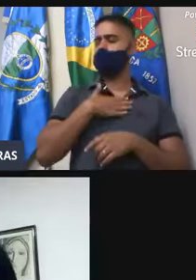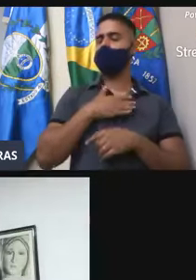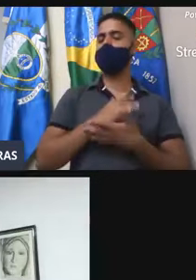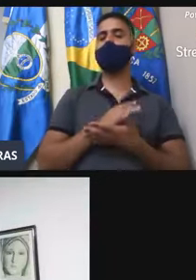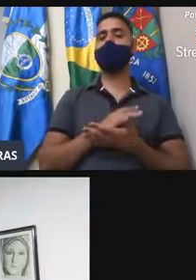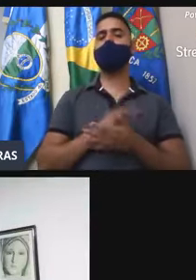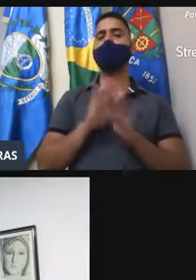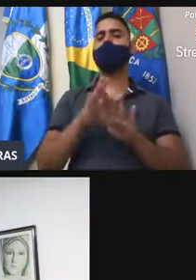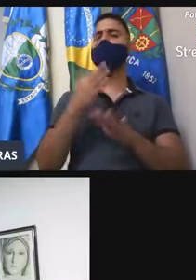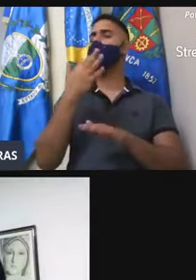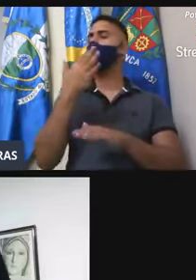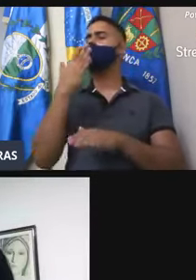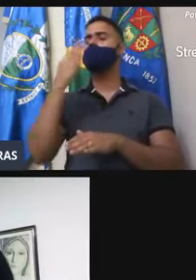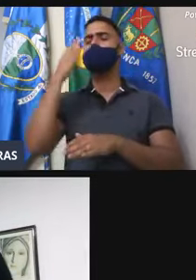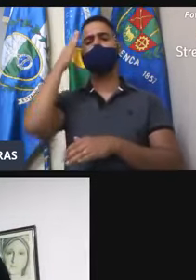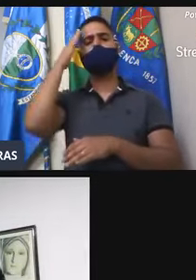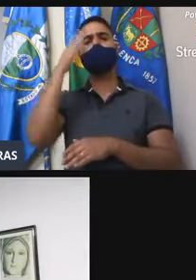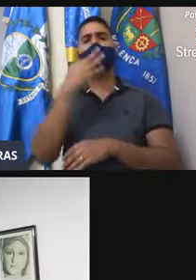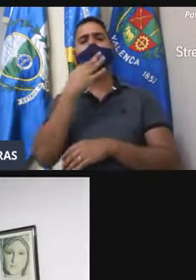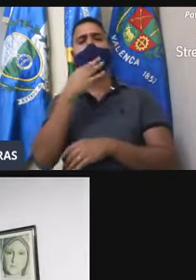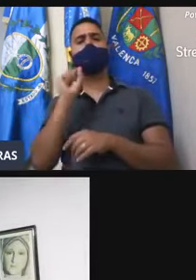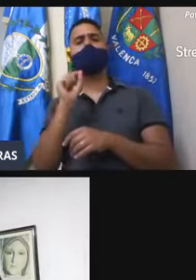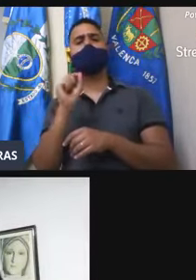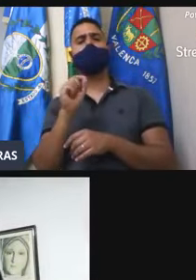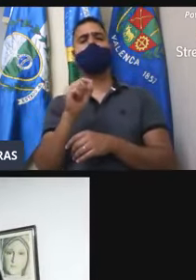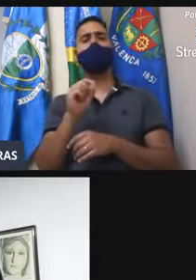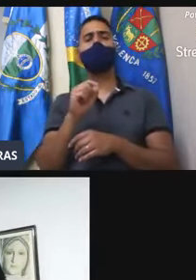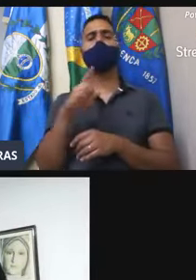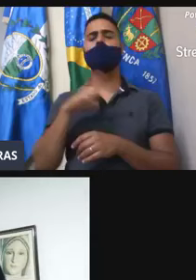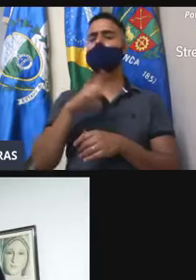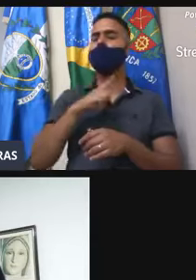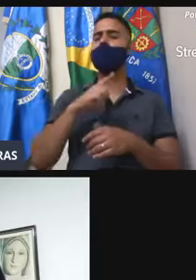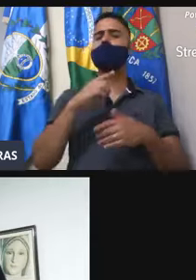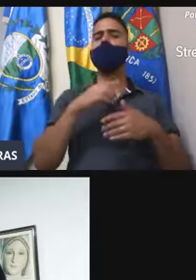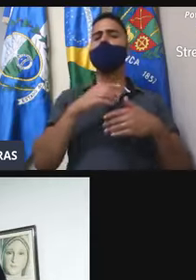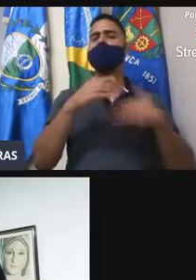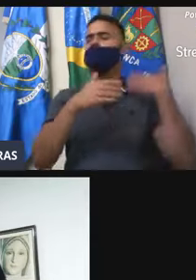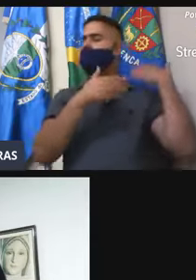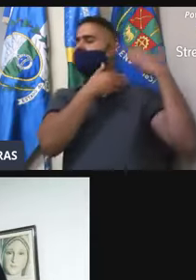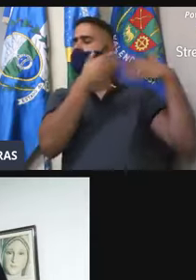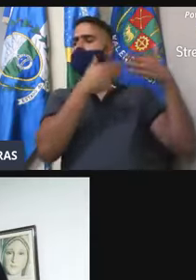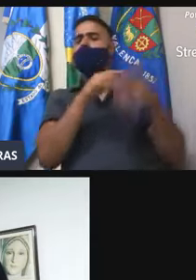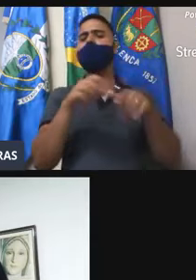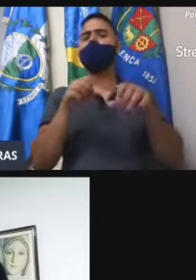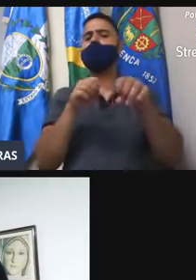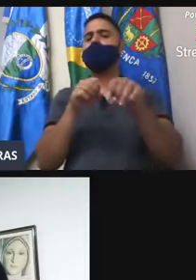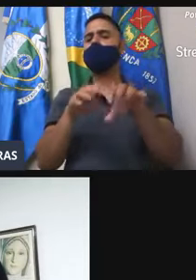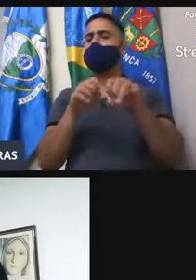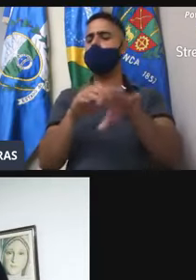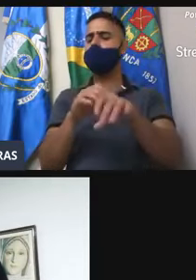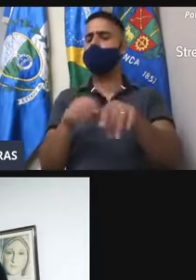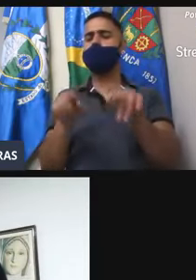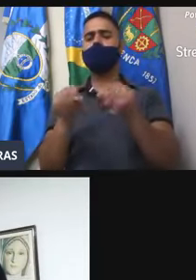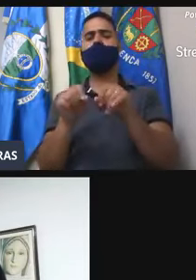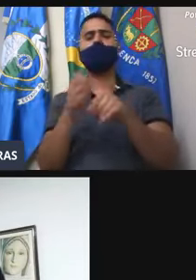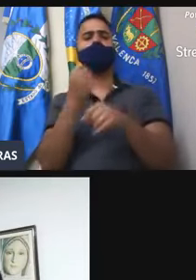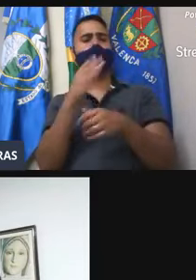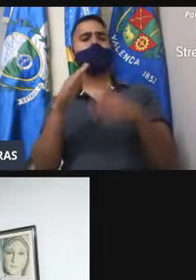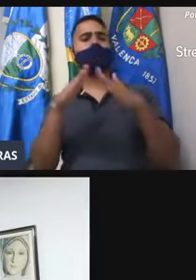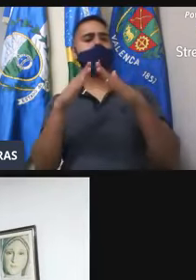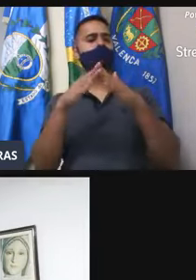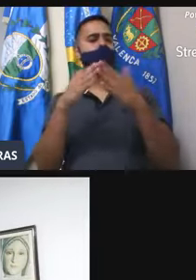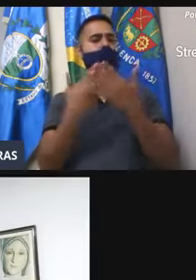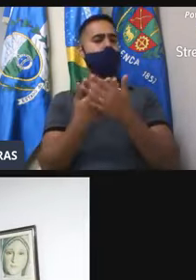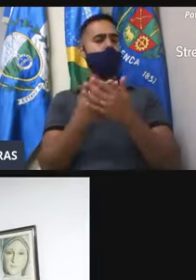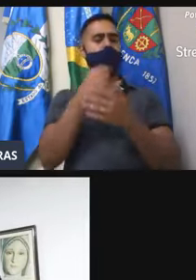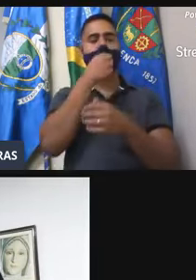mas reconhecendo, talvez, a sua veia já vindo da educação, da gerência pública, que você tanto fez bem nas escolas. eu